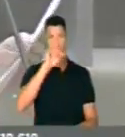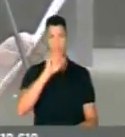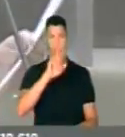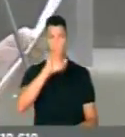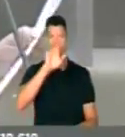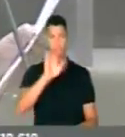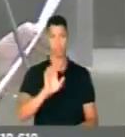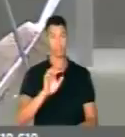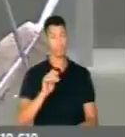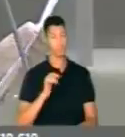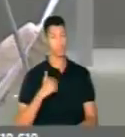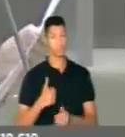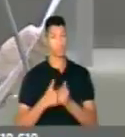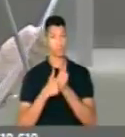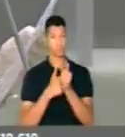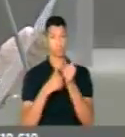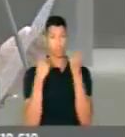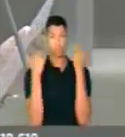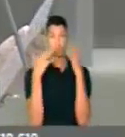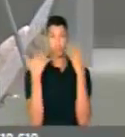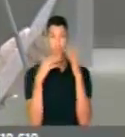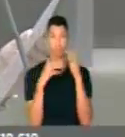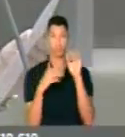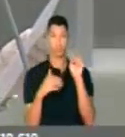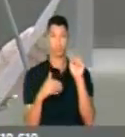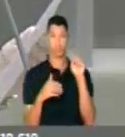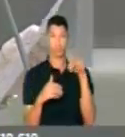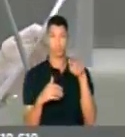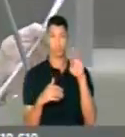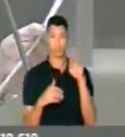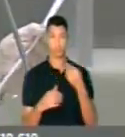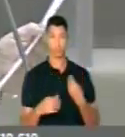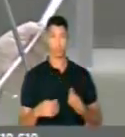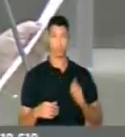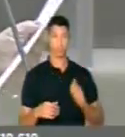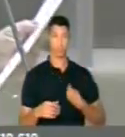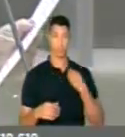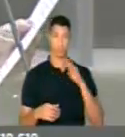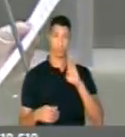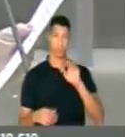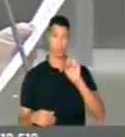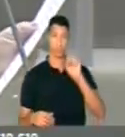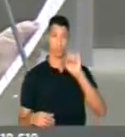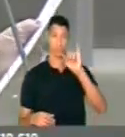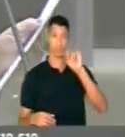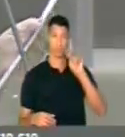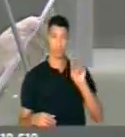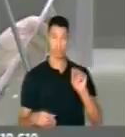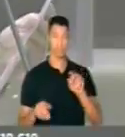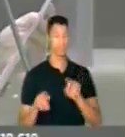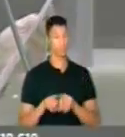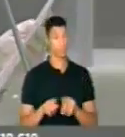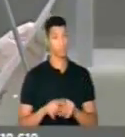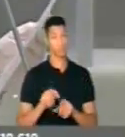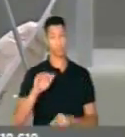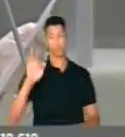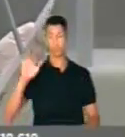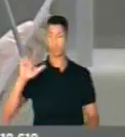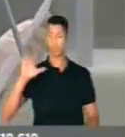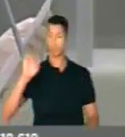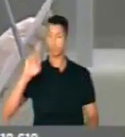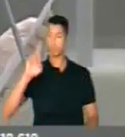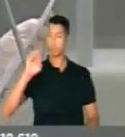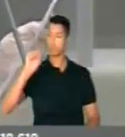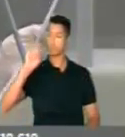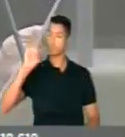Maria. Seguiu-se a celebração da Santa Missa com a presença dos bispos de Crato, no Ceará, e de Floresta do